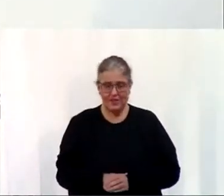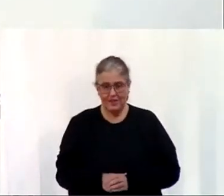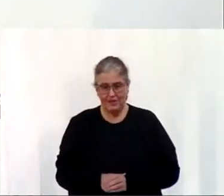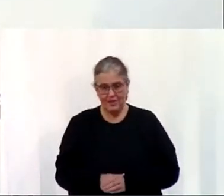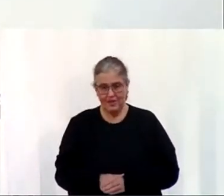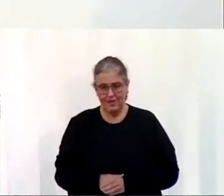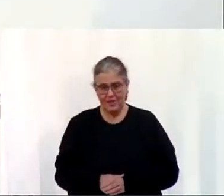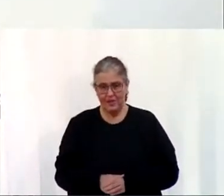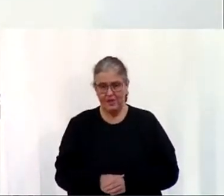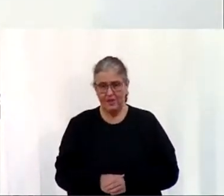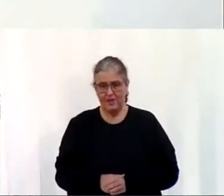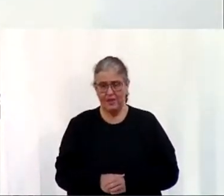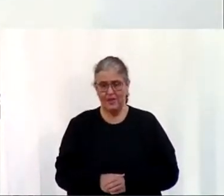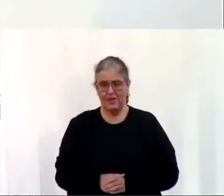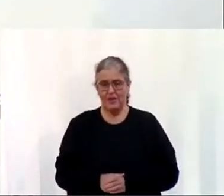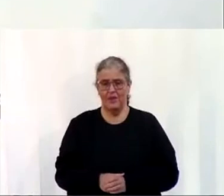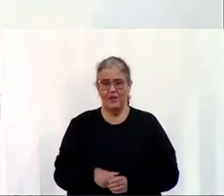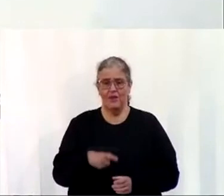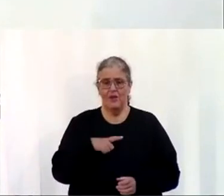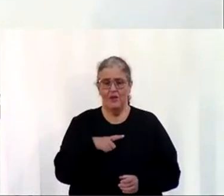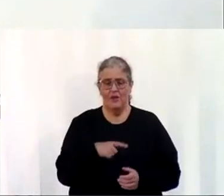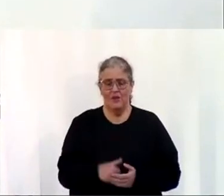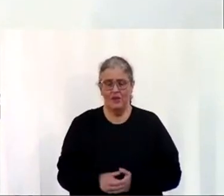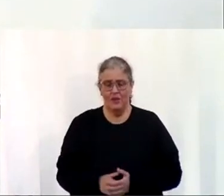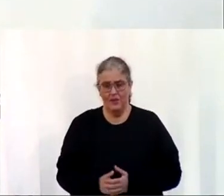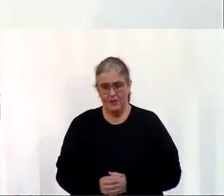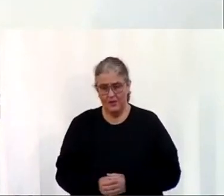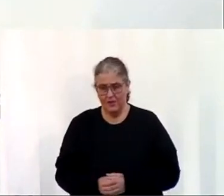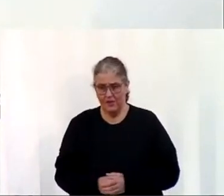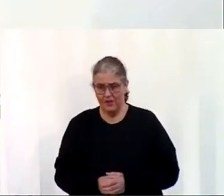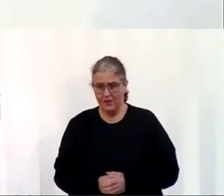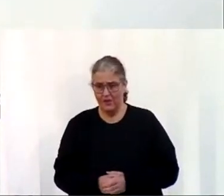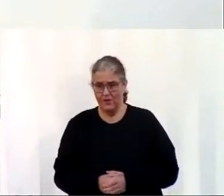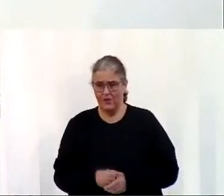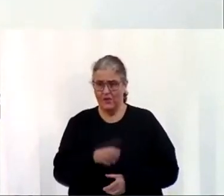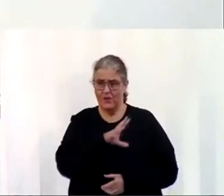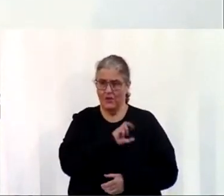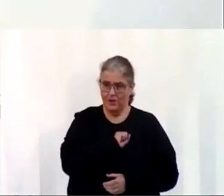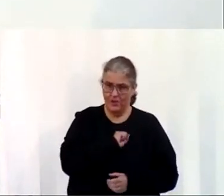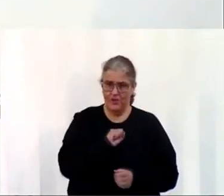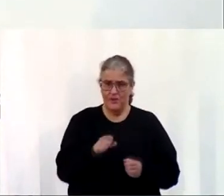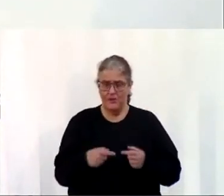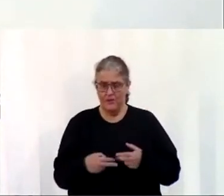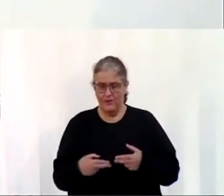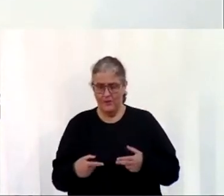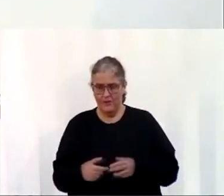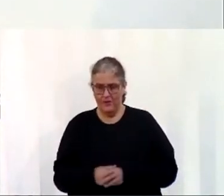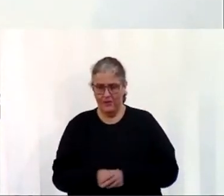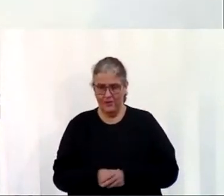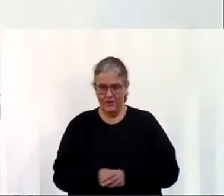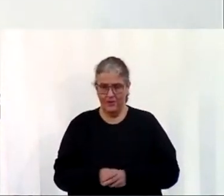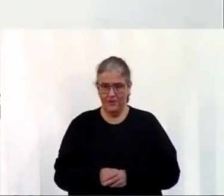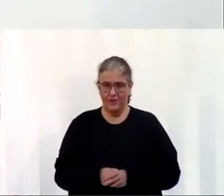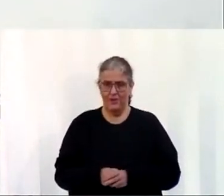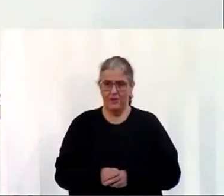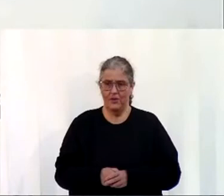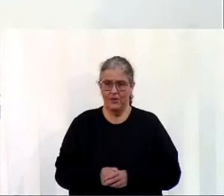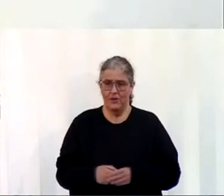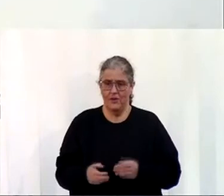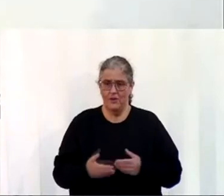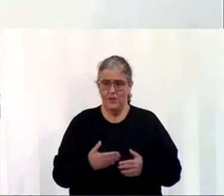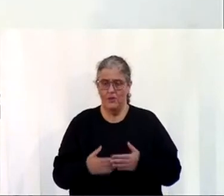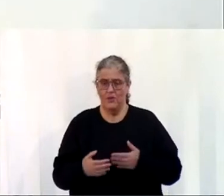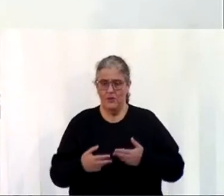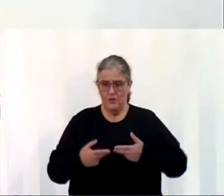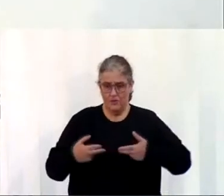E então, se perdeu de Deus. Não há segurança duradoura em qualquer coisa, a não ser em